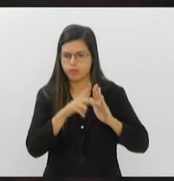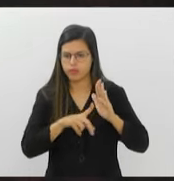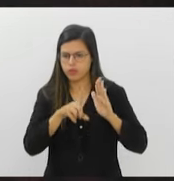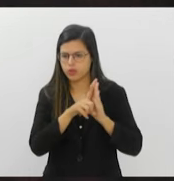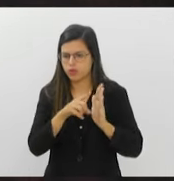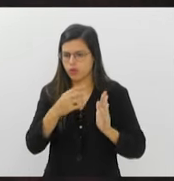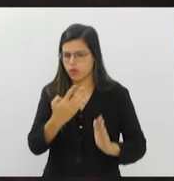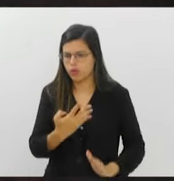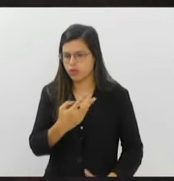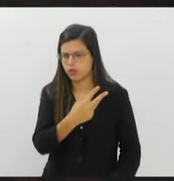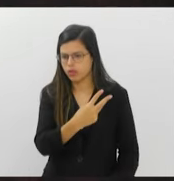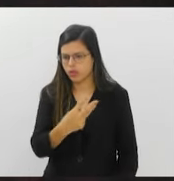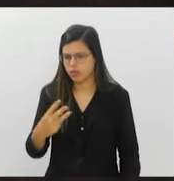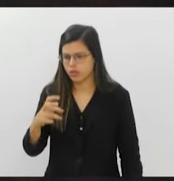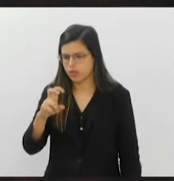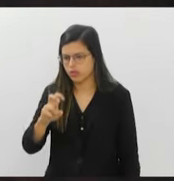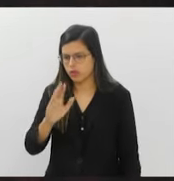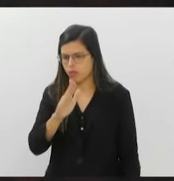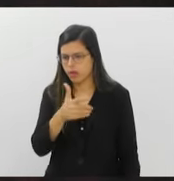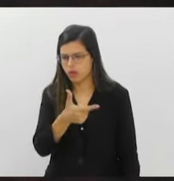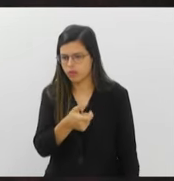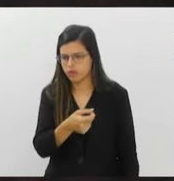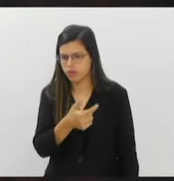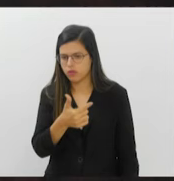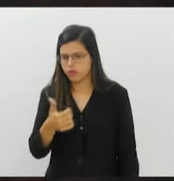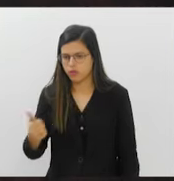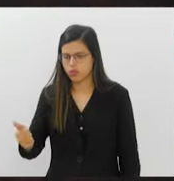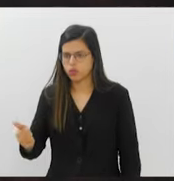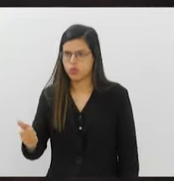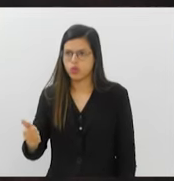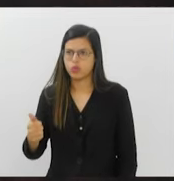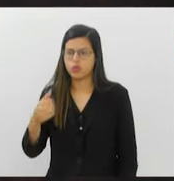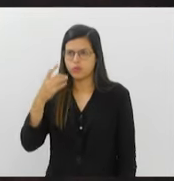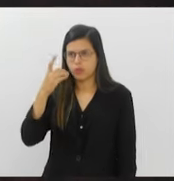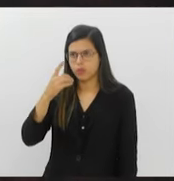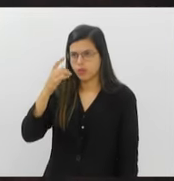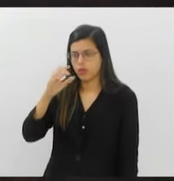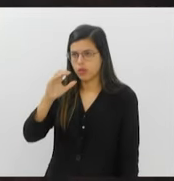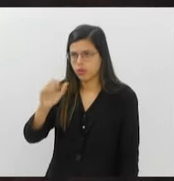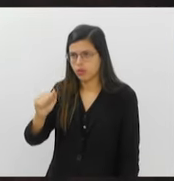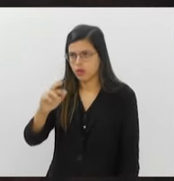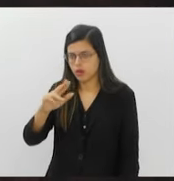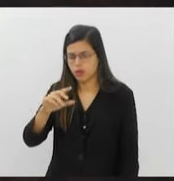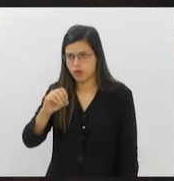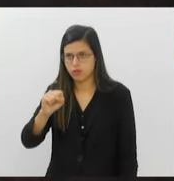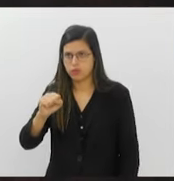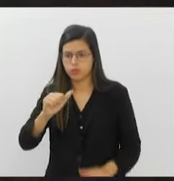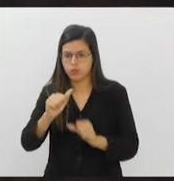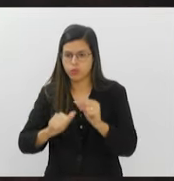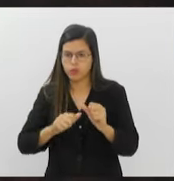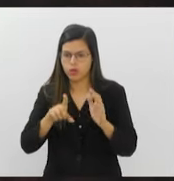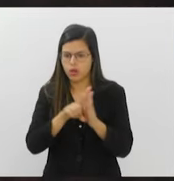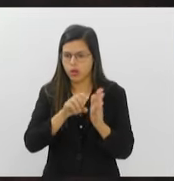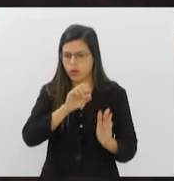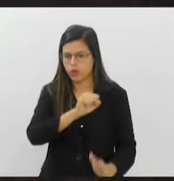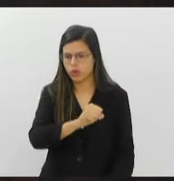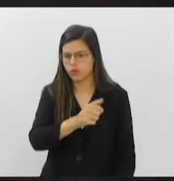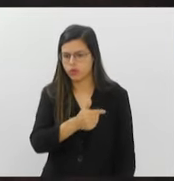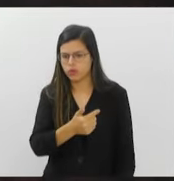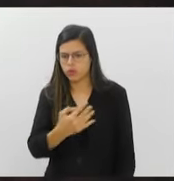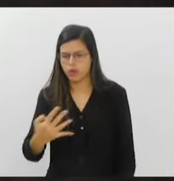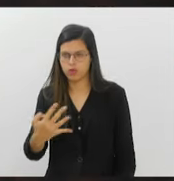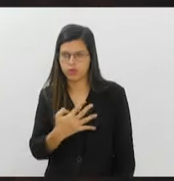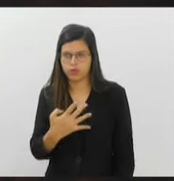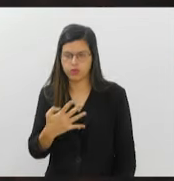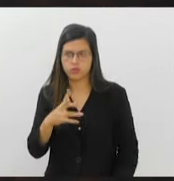número 4.335 de 21, de autoria do deputado Carlos Macedo, que altera a lei número 8.244,